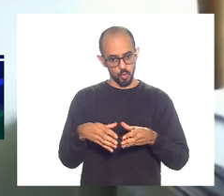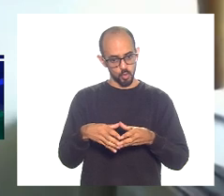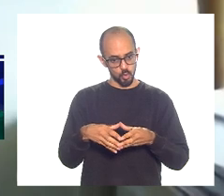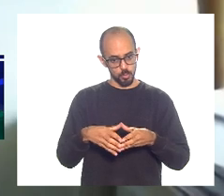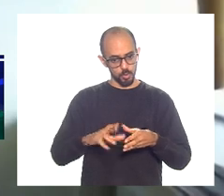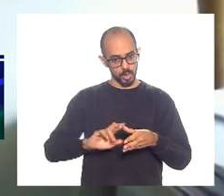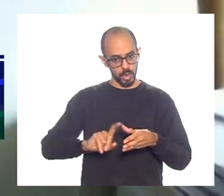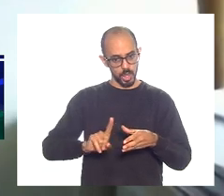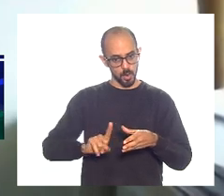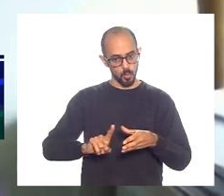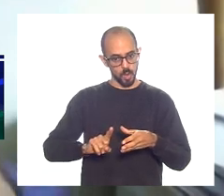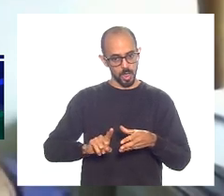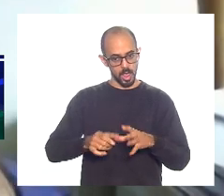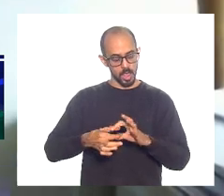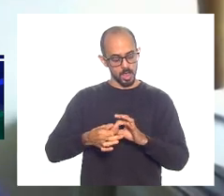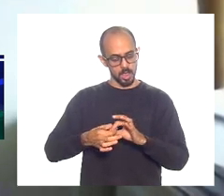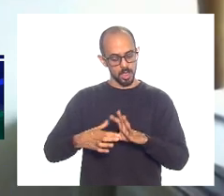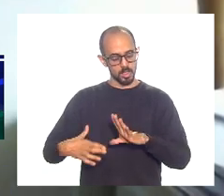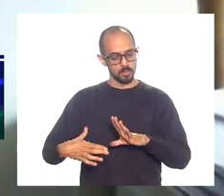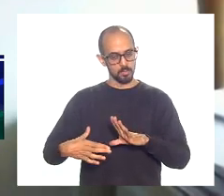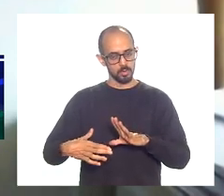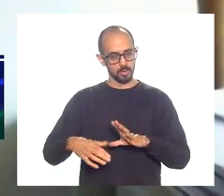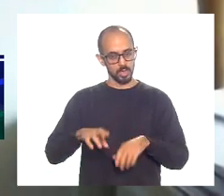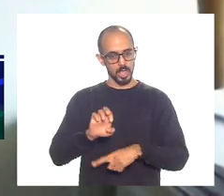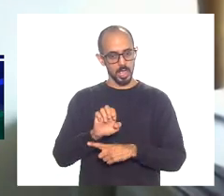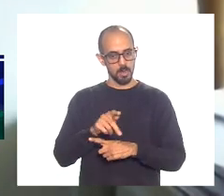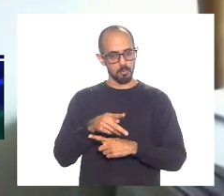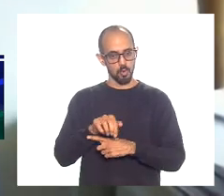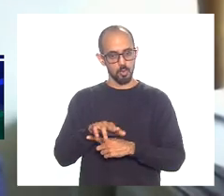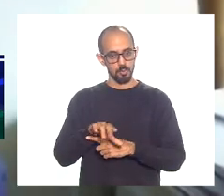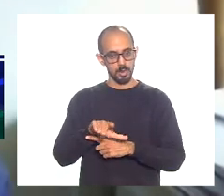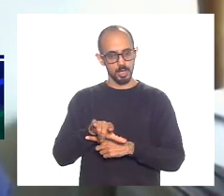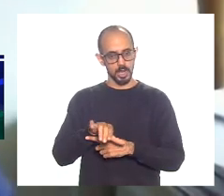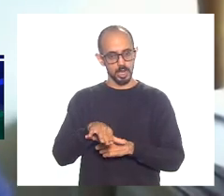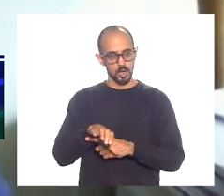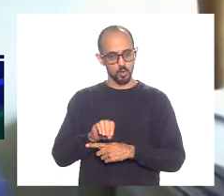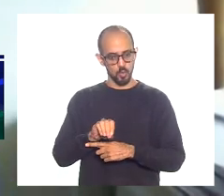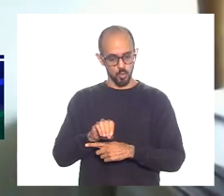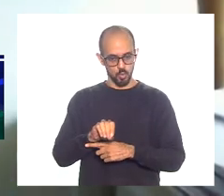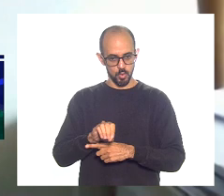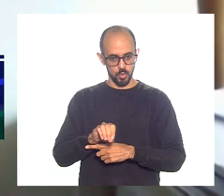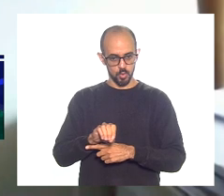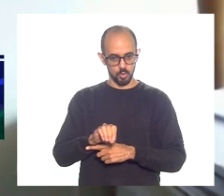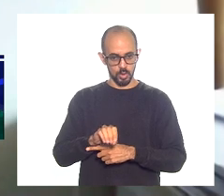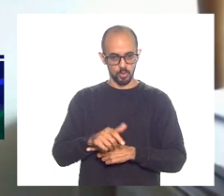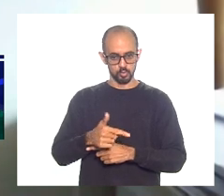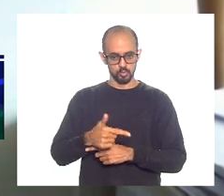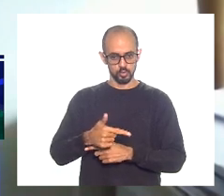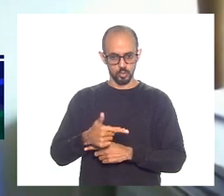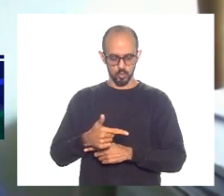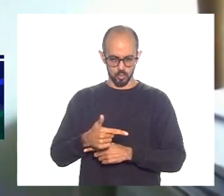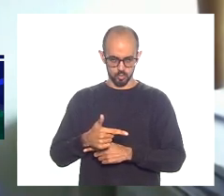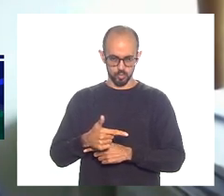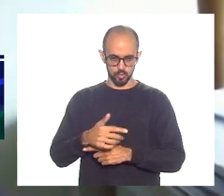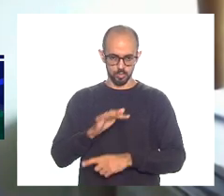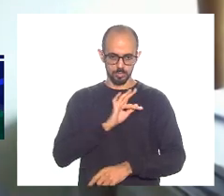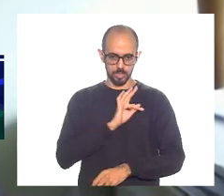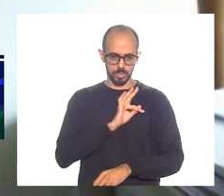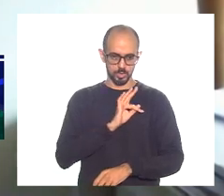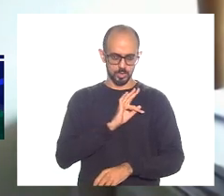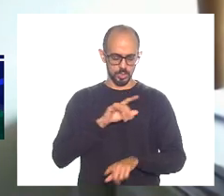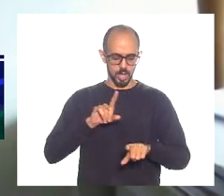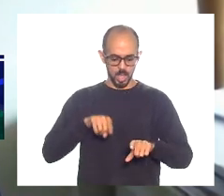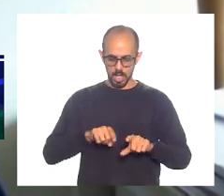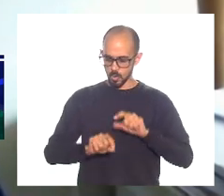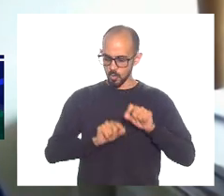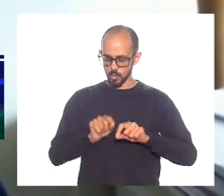republicano, no mínimo. Então, desfeito esse mito. A segunda questão, deputada Marta Rocha, é